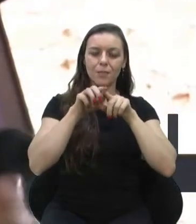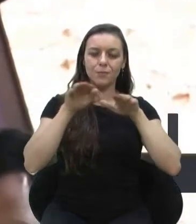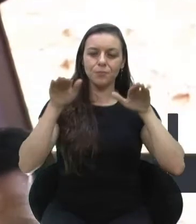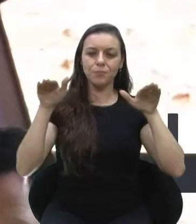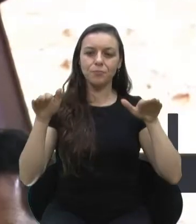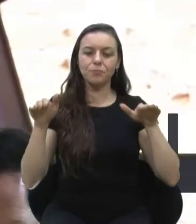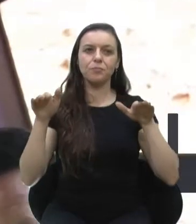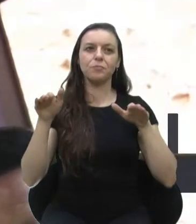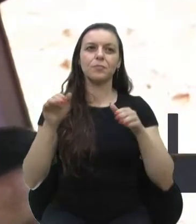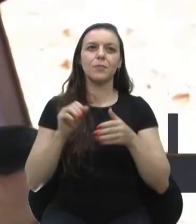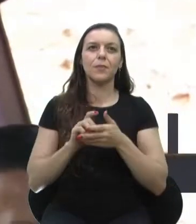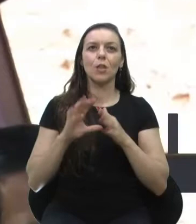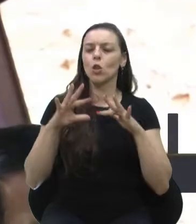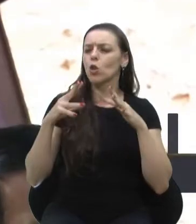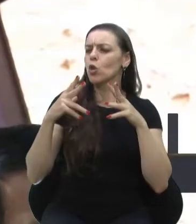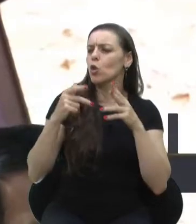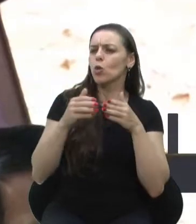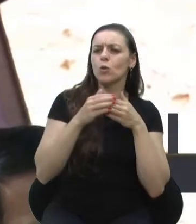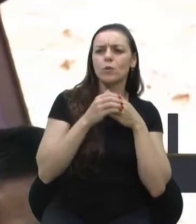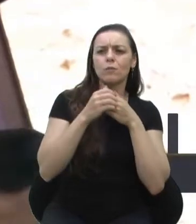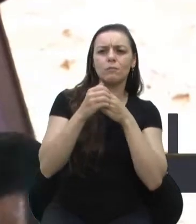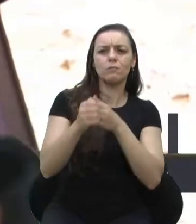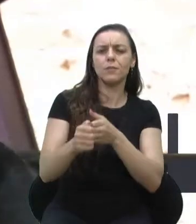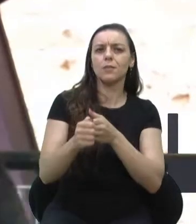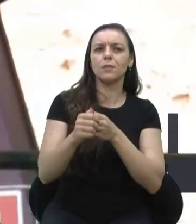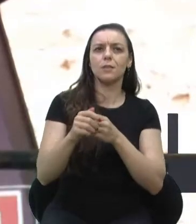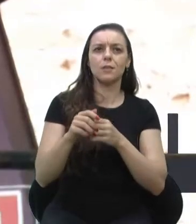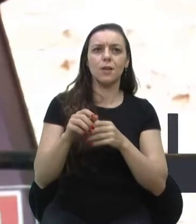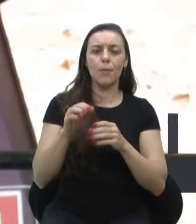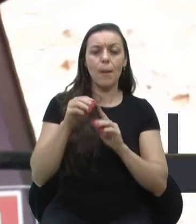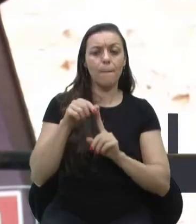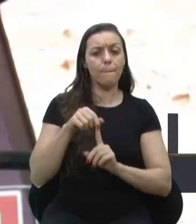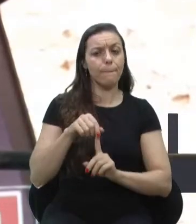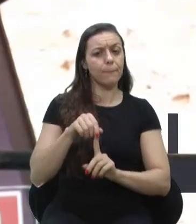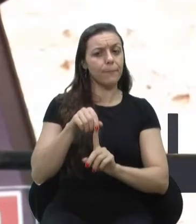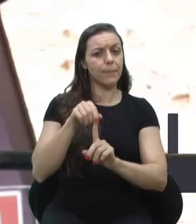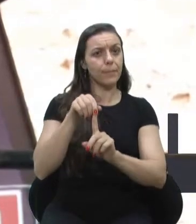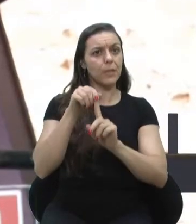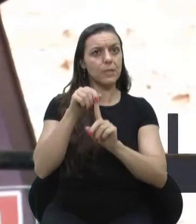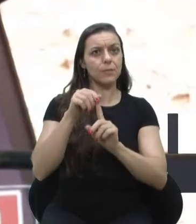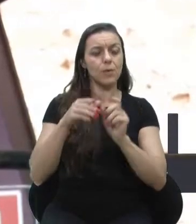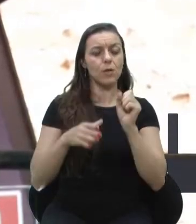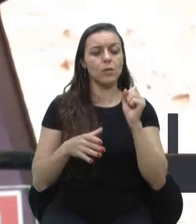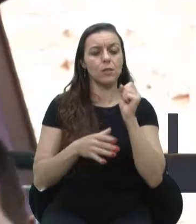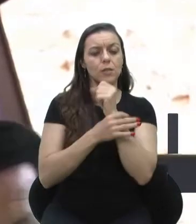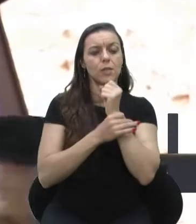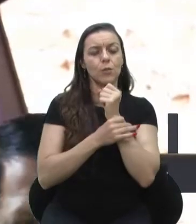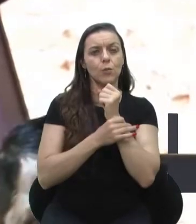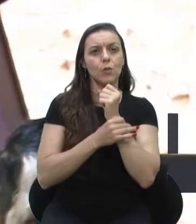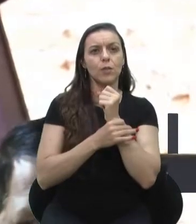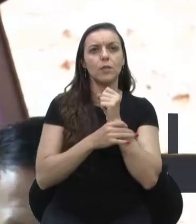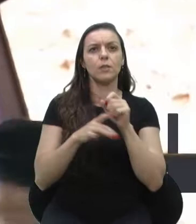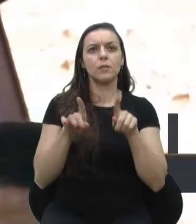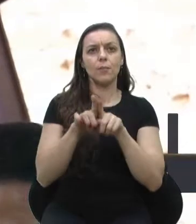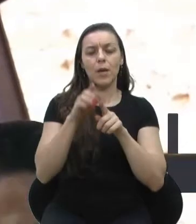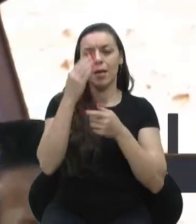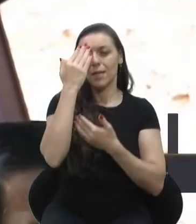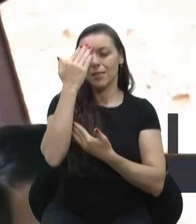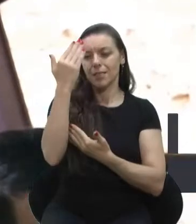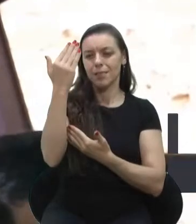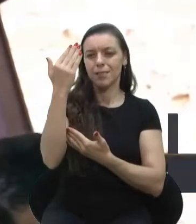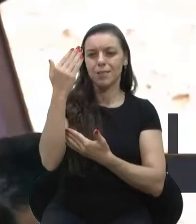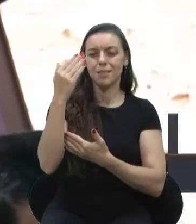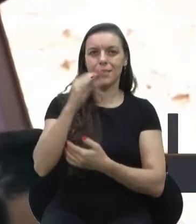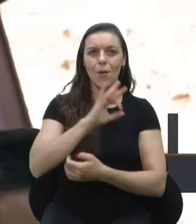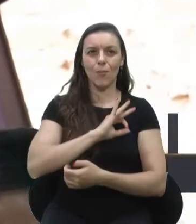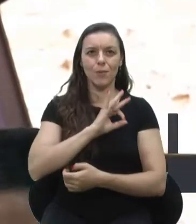E a todos que nos acompanham, mas principalmente que é uma pauta que nós defendemos, a segurança pública. Então, agradecer a nossa Guarda Municipal